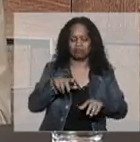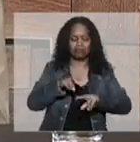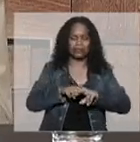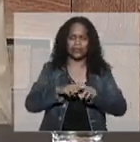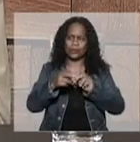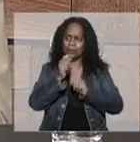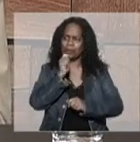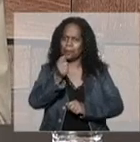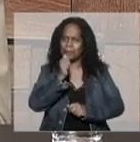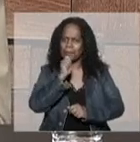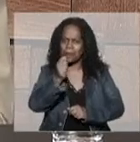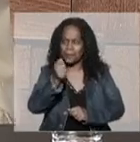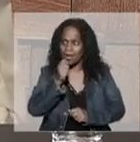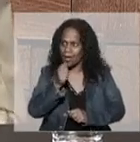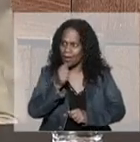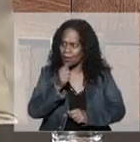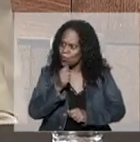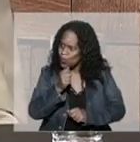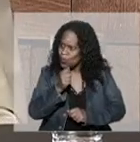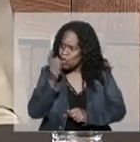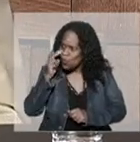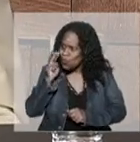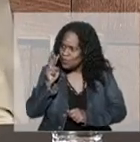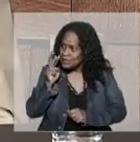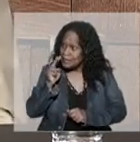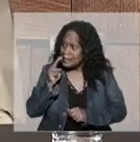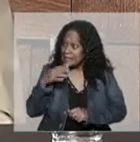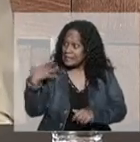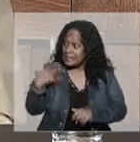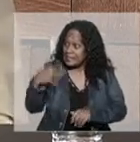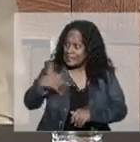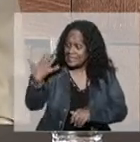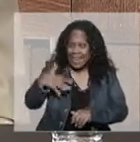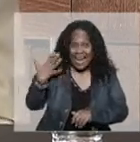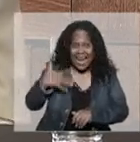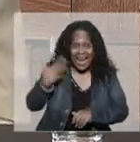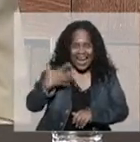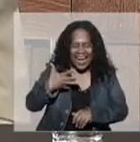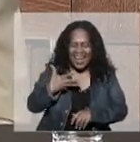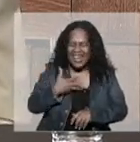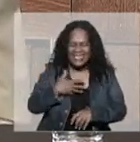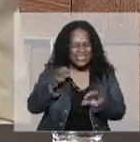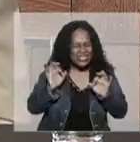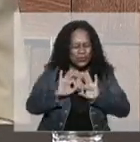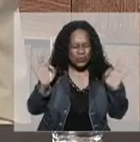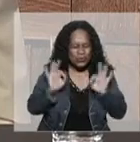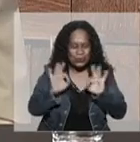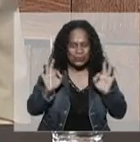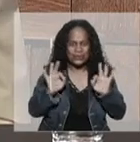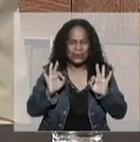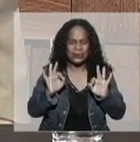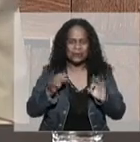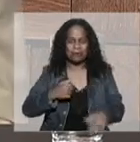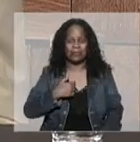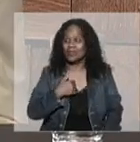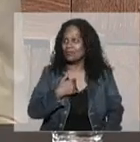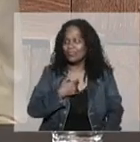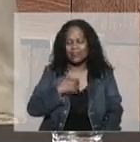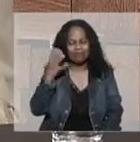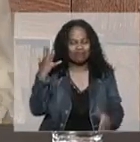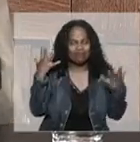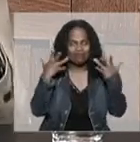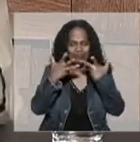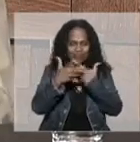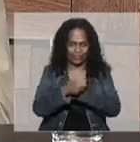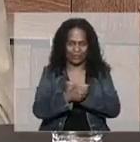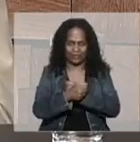comercial deles. Imagina. Eu falei, nossa Senhora. Eu falei, caramba. Então eu fiquei ouvindo essas pessoas. Eu fiquei